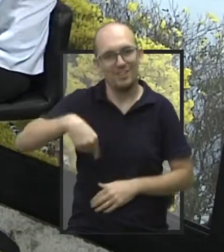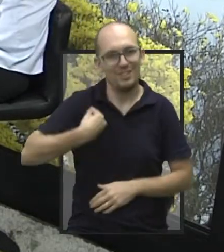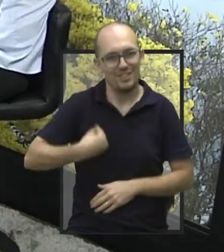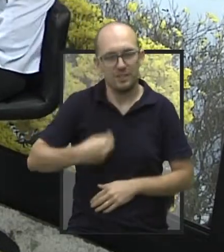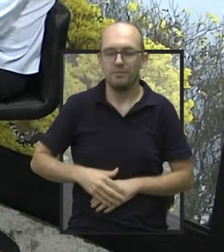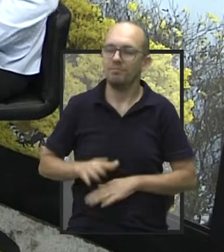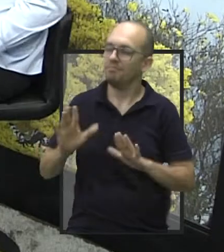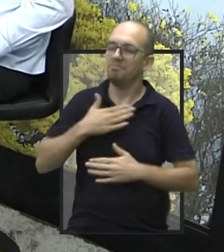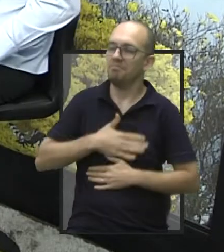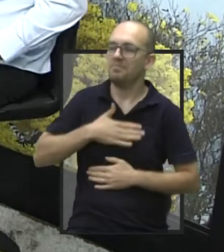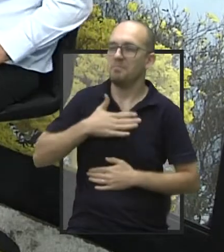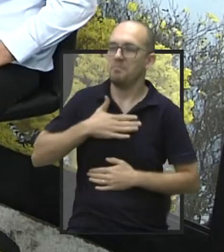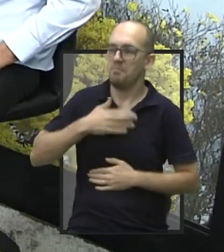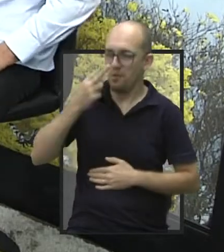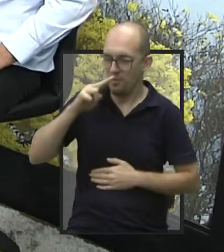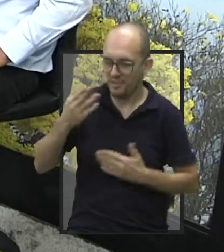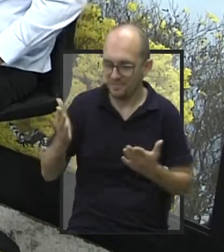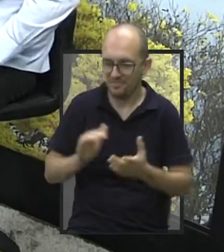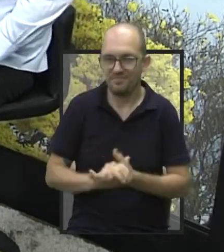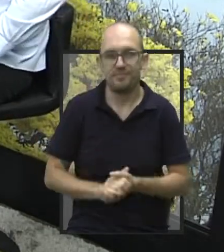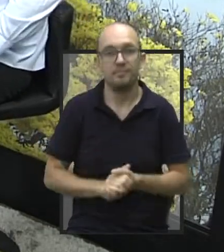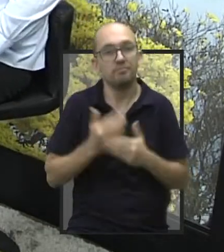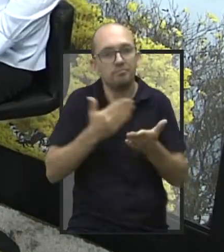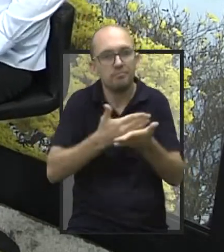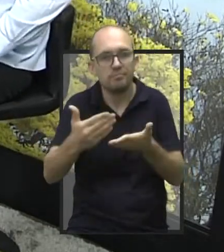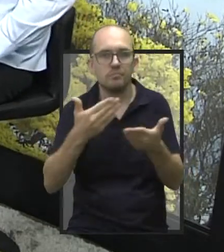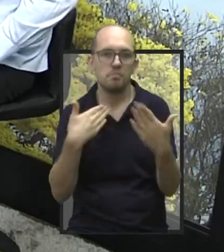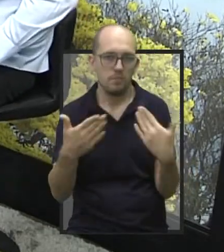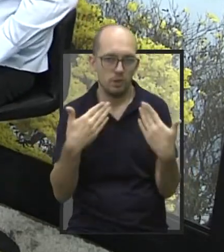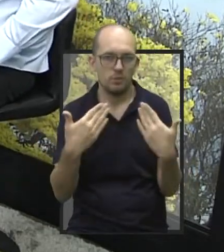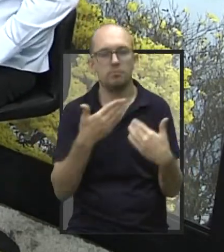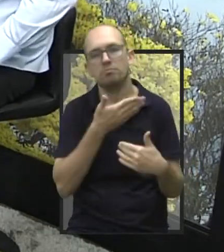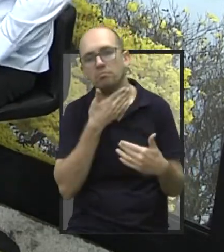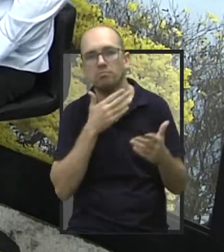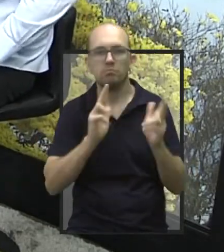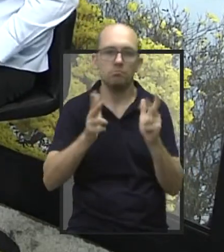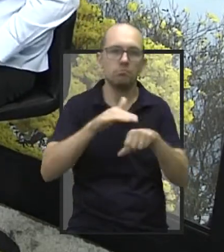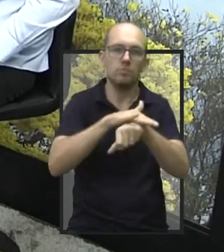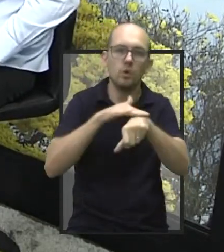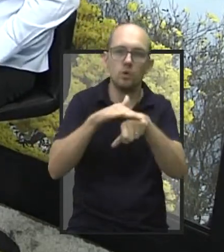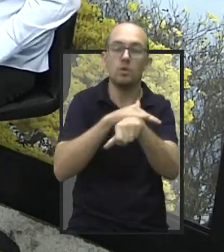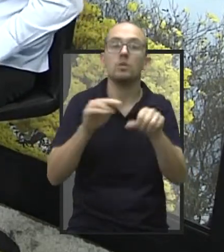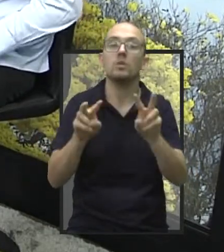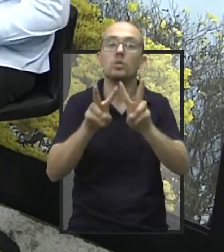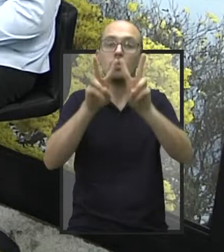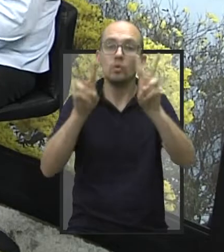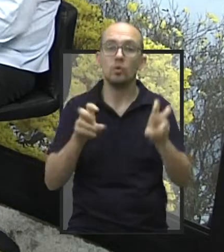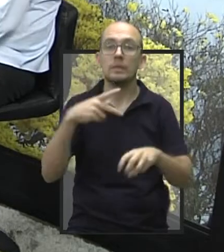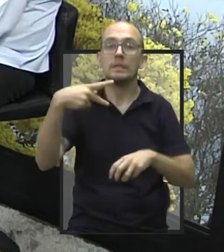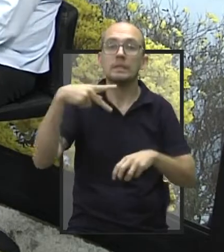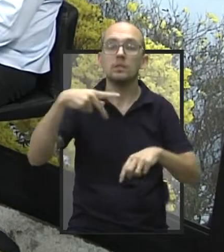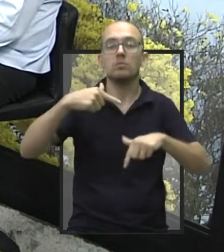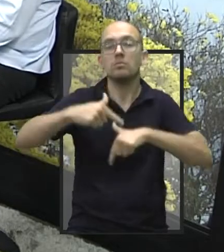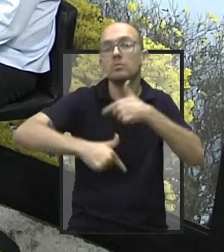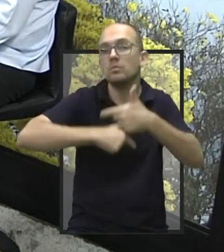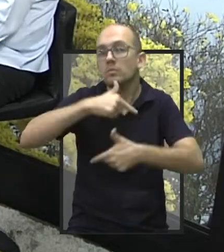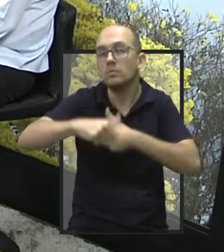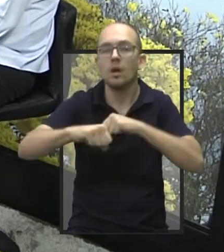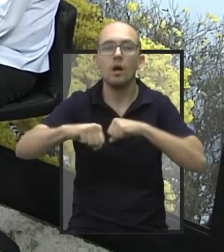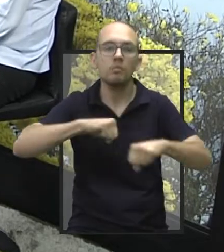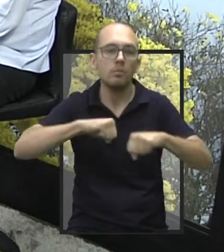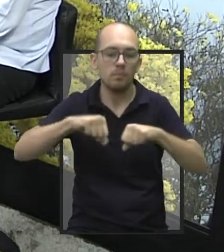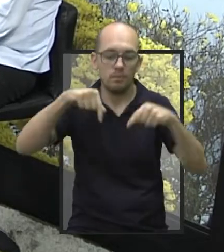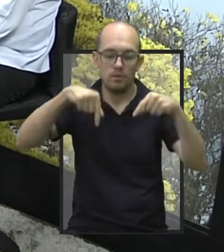aqui, viu? Prazer é meu, Ângelo. Vereador, vamos começar o nosso bate-papo falando sobre a sua atuação, né, aqui na